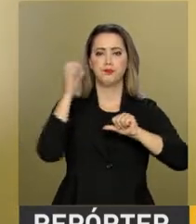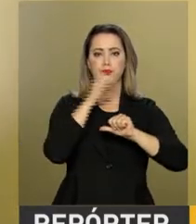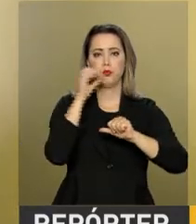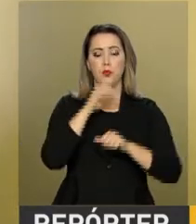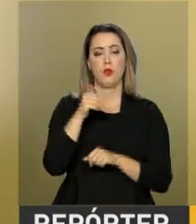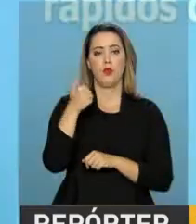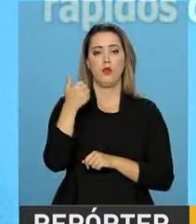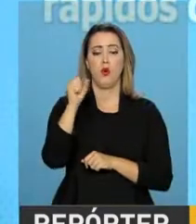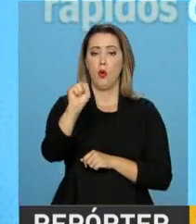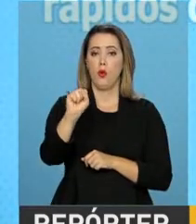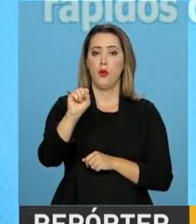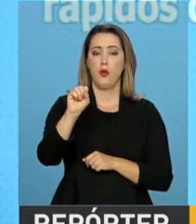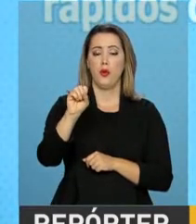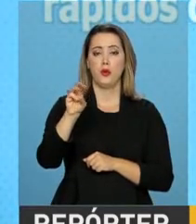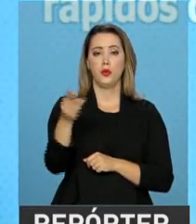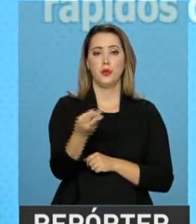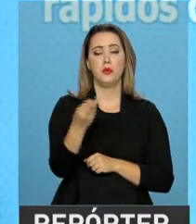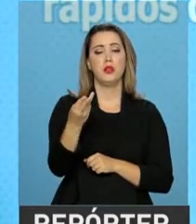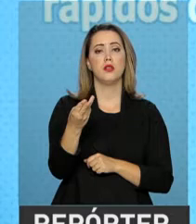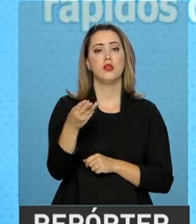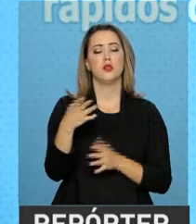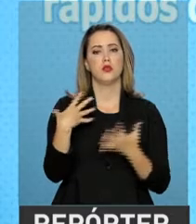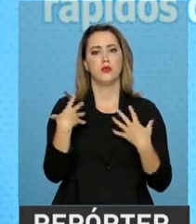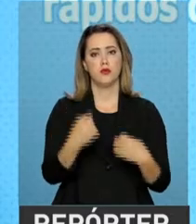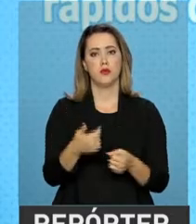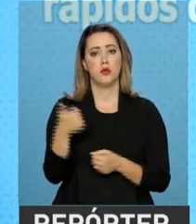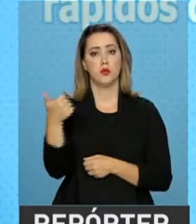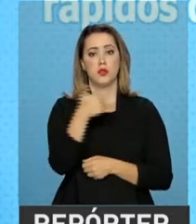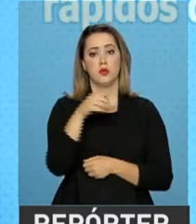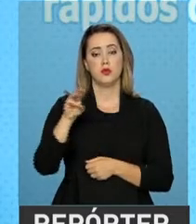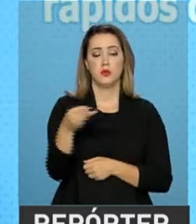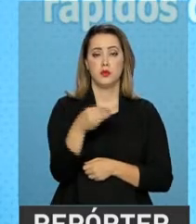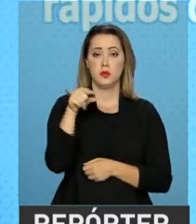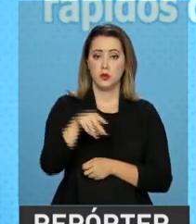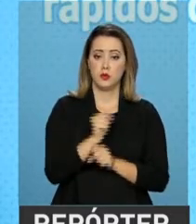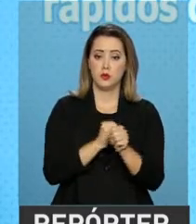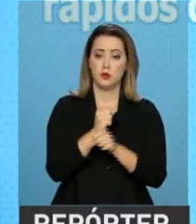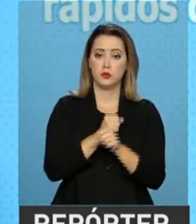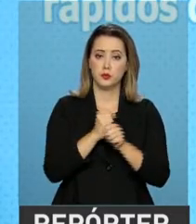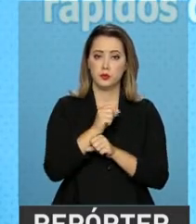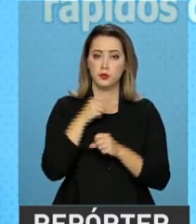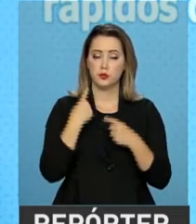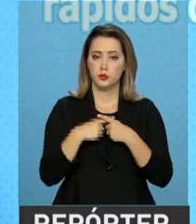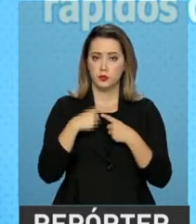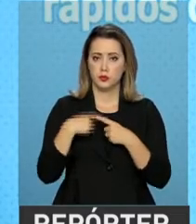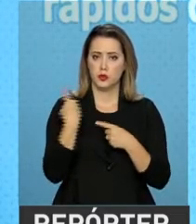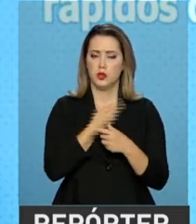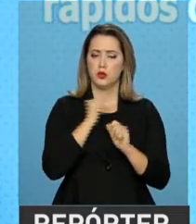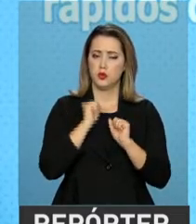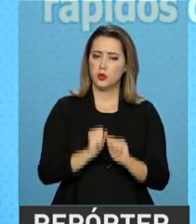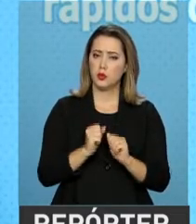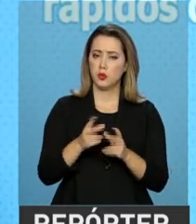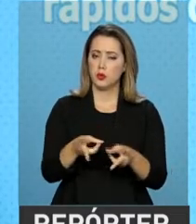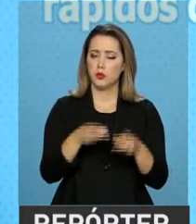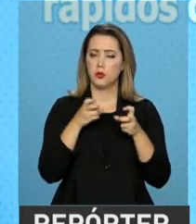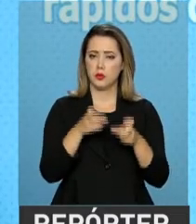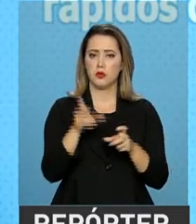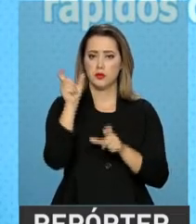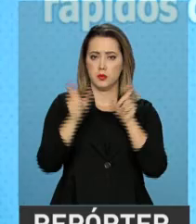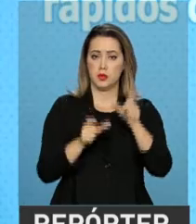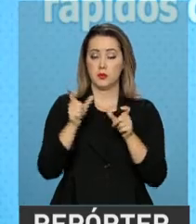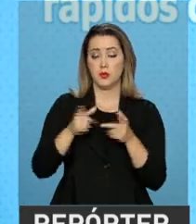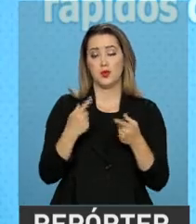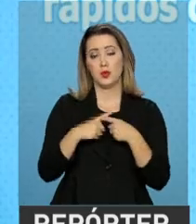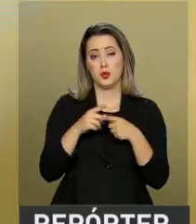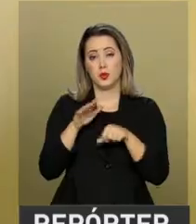do passado 12 milhões de testes deste ano justamente para identificar as pessoas é uma doença silenciosa